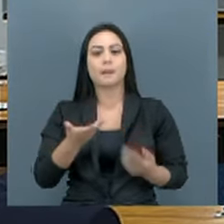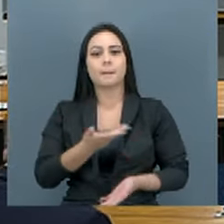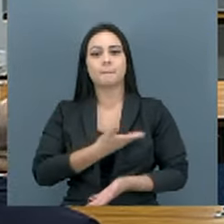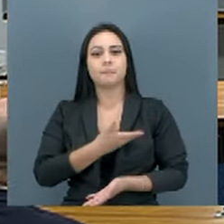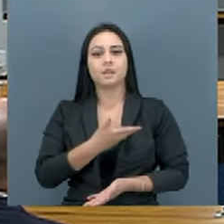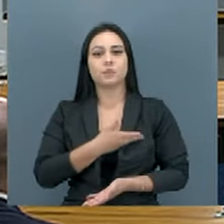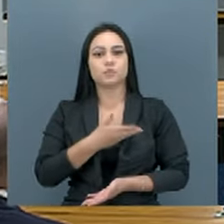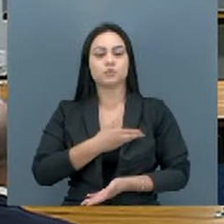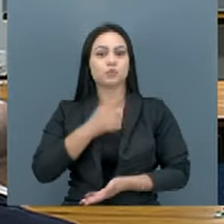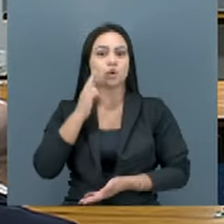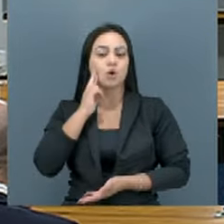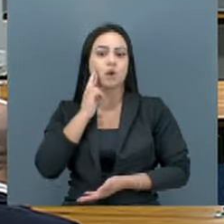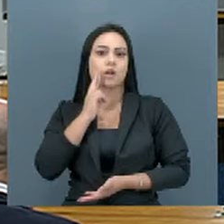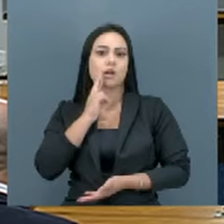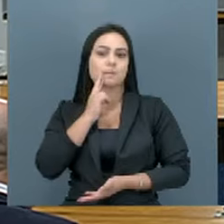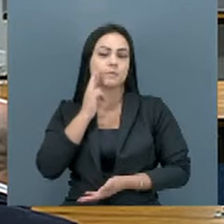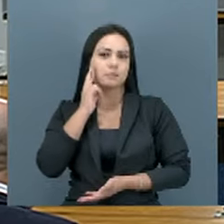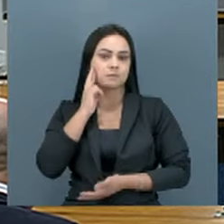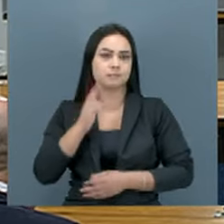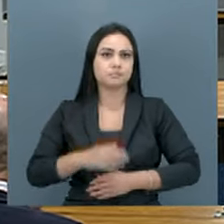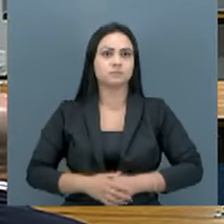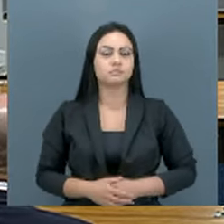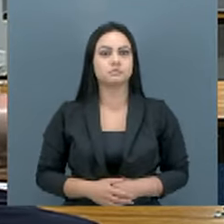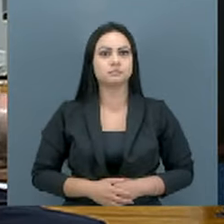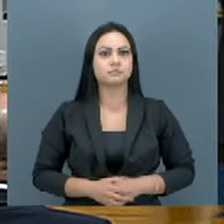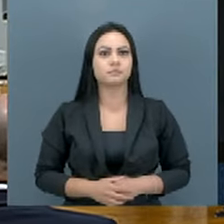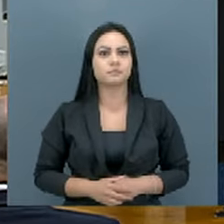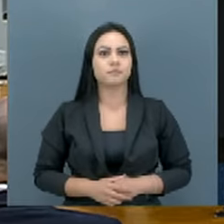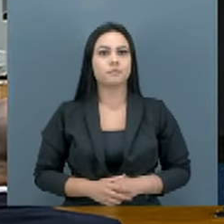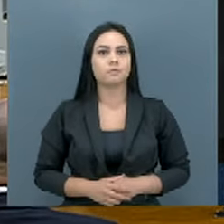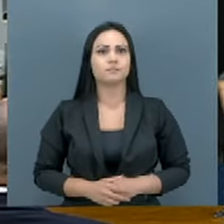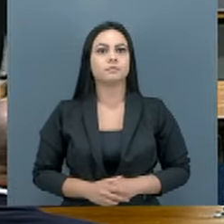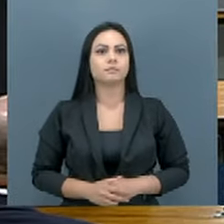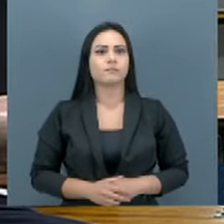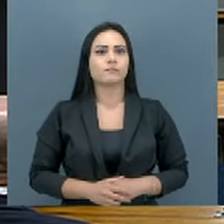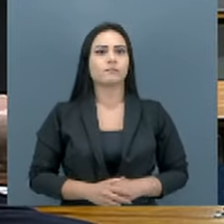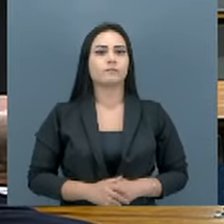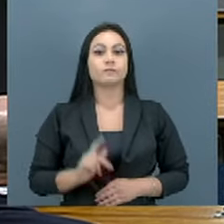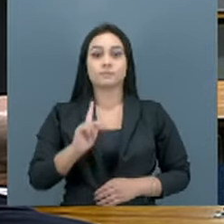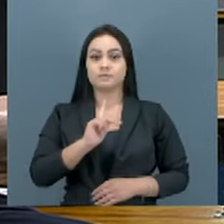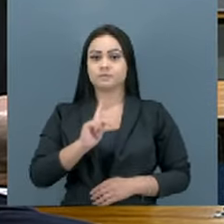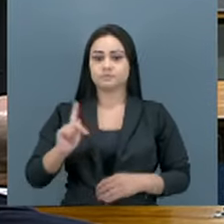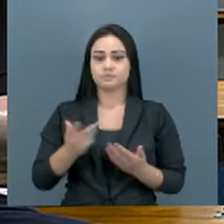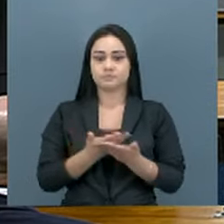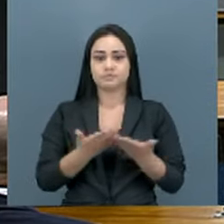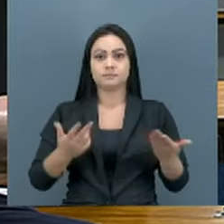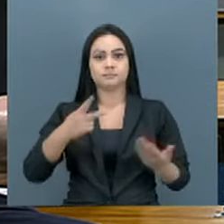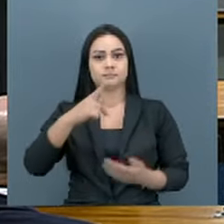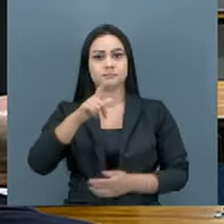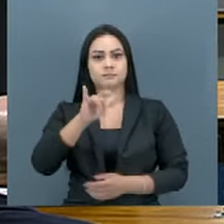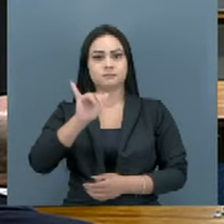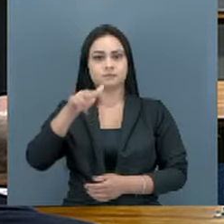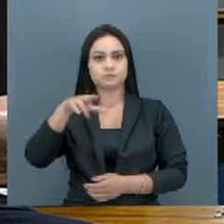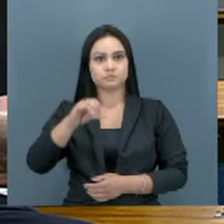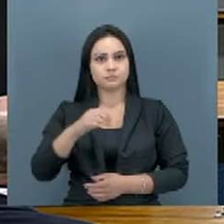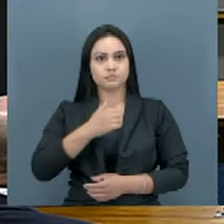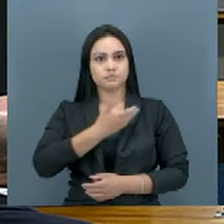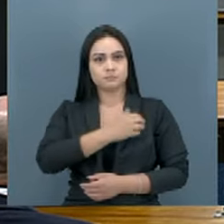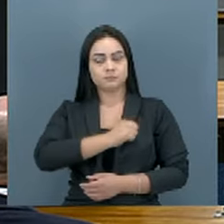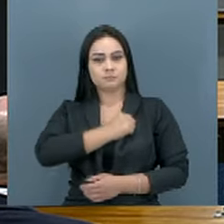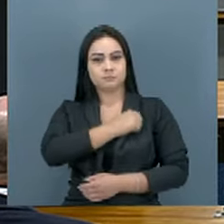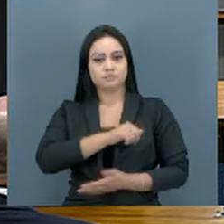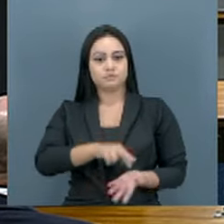de Roraima. Meu caro presidente Plínio Valério, meu caro querido